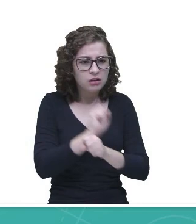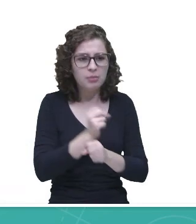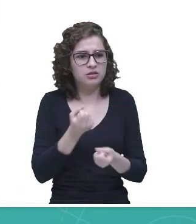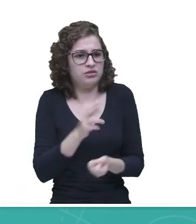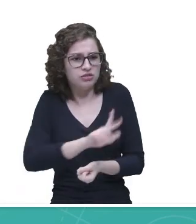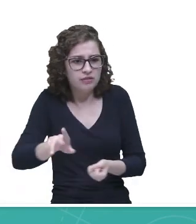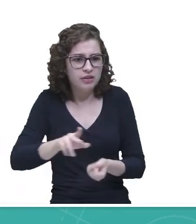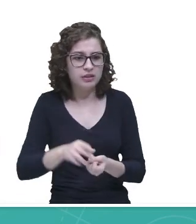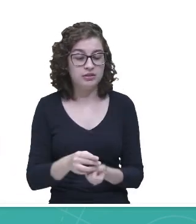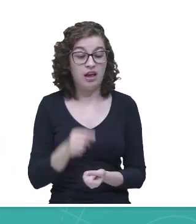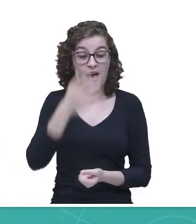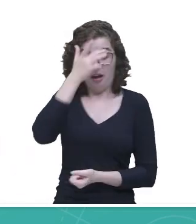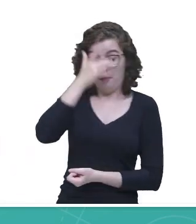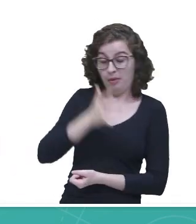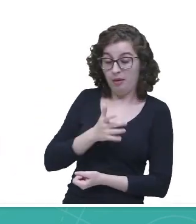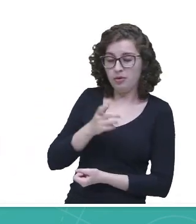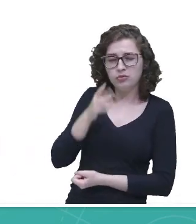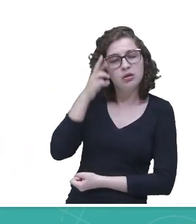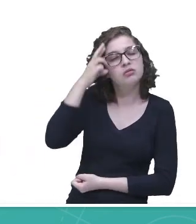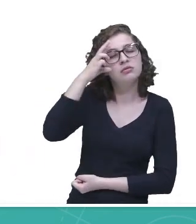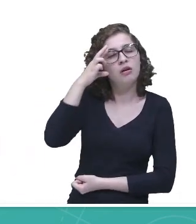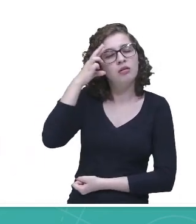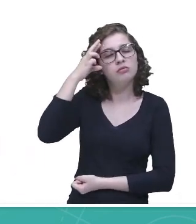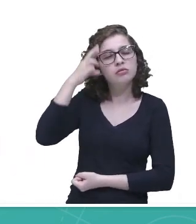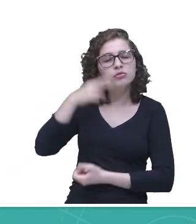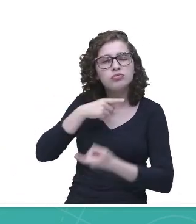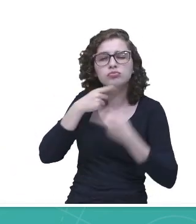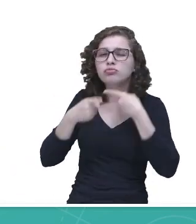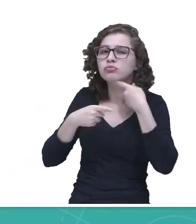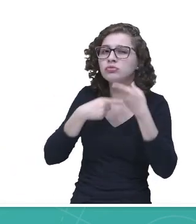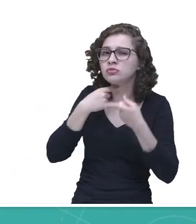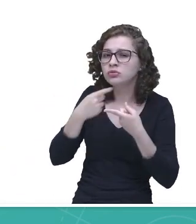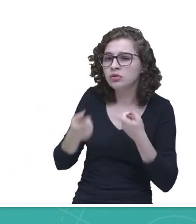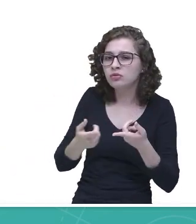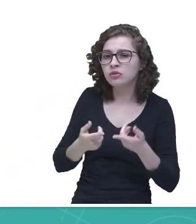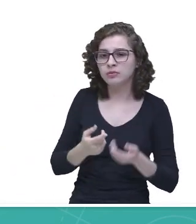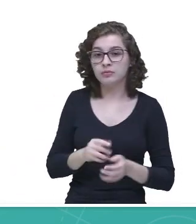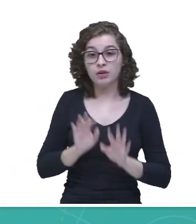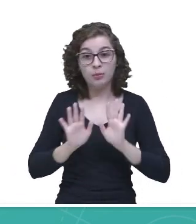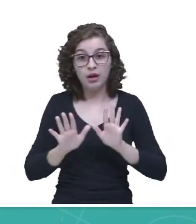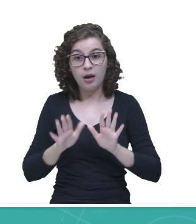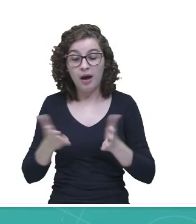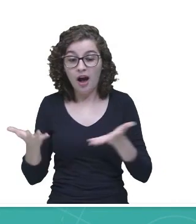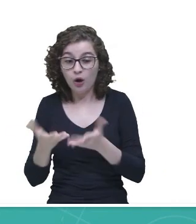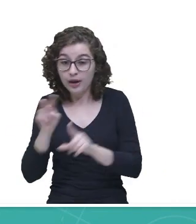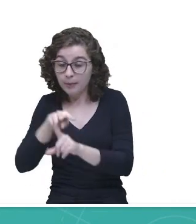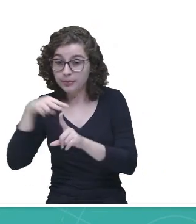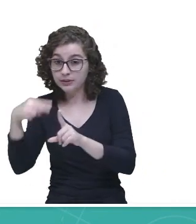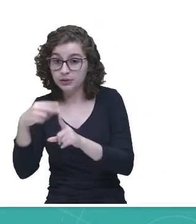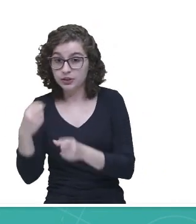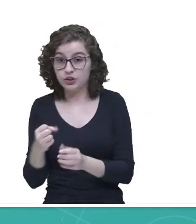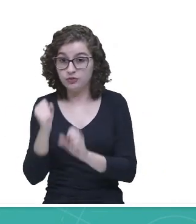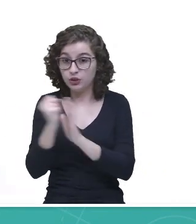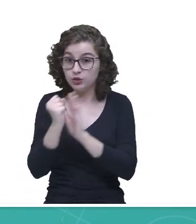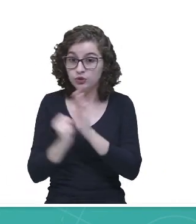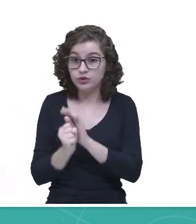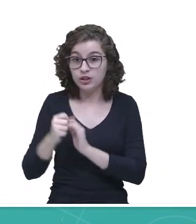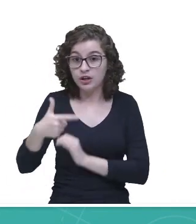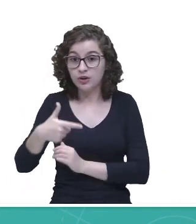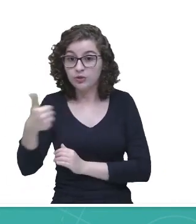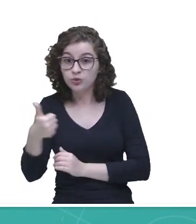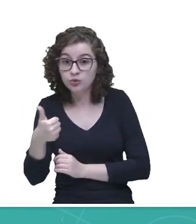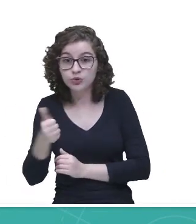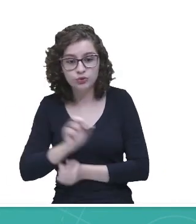refletir. Mas vejam bem, não vamos julgar com os nossos olhos do século XXI. Nós estamos falando de um período